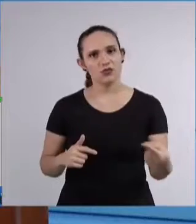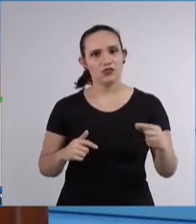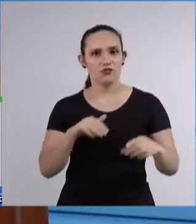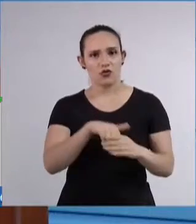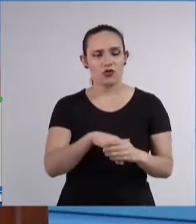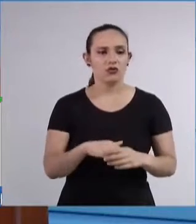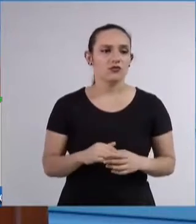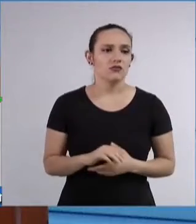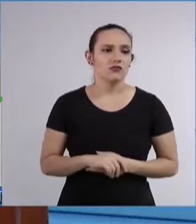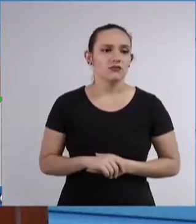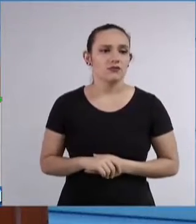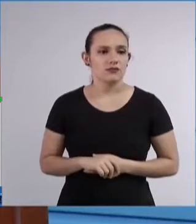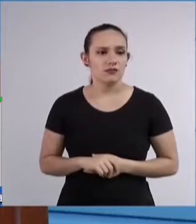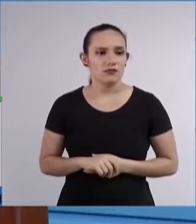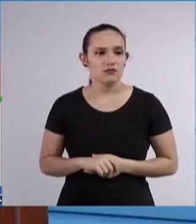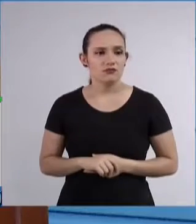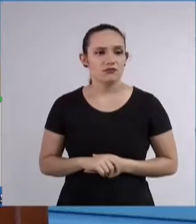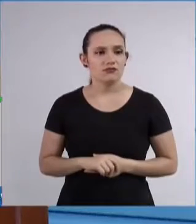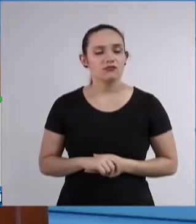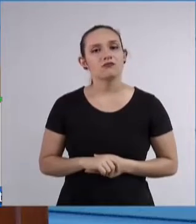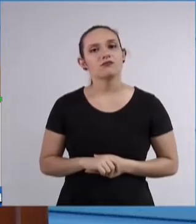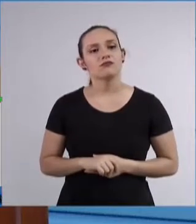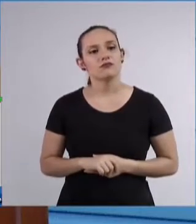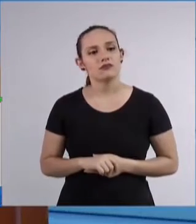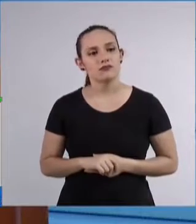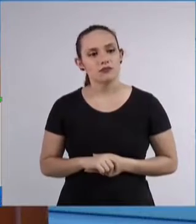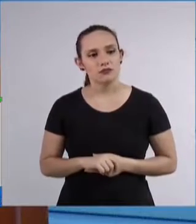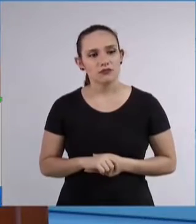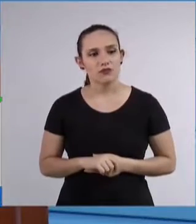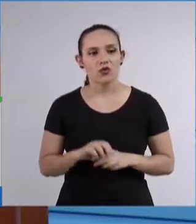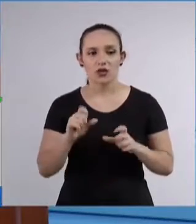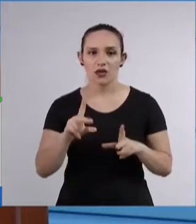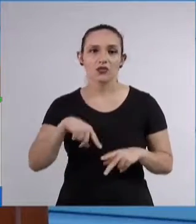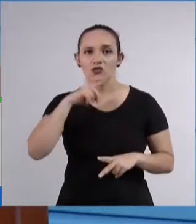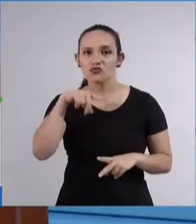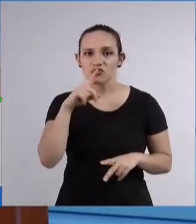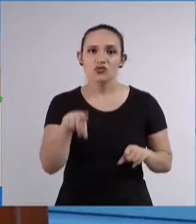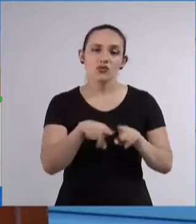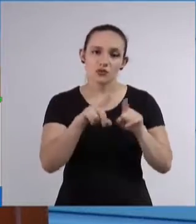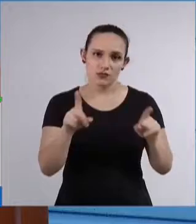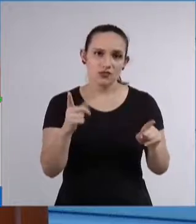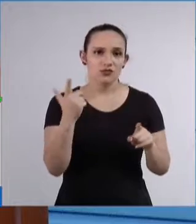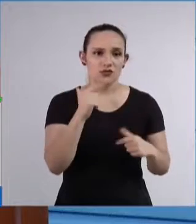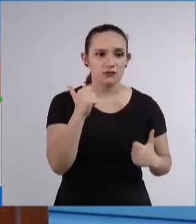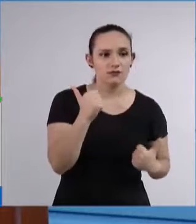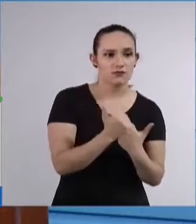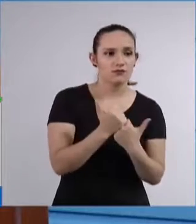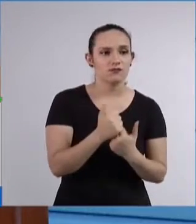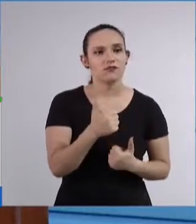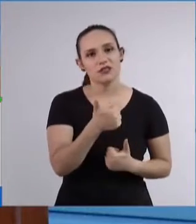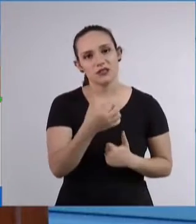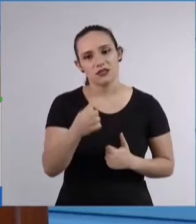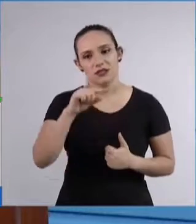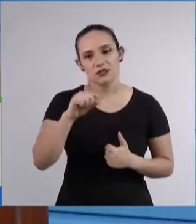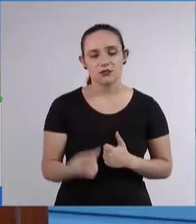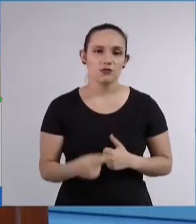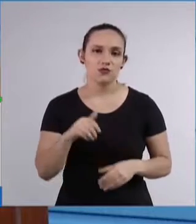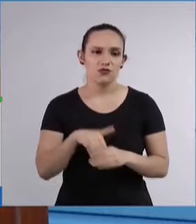E aí estamos aí, não conseguimos fazer os 4 deputados, ficamos na suplência, né? 16 mil votos, com muita batalha,